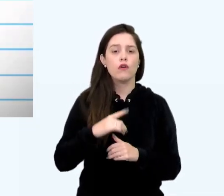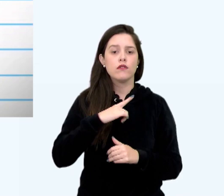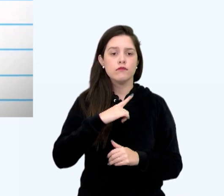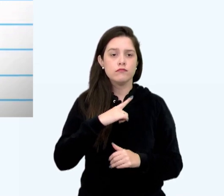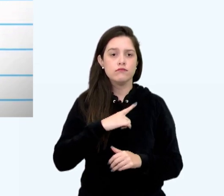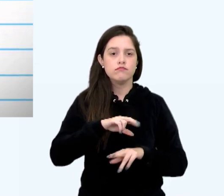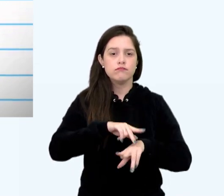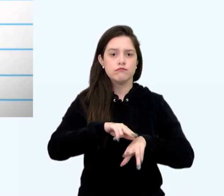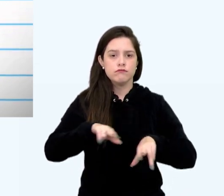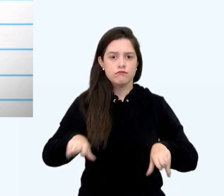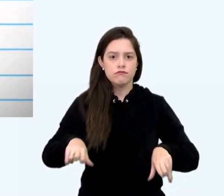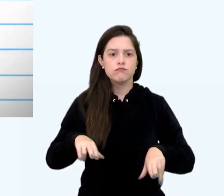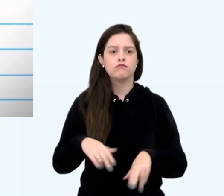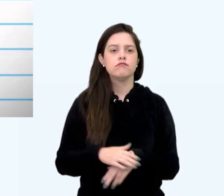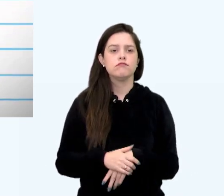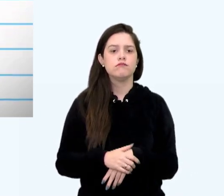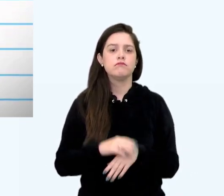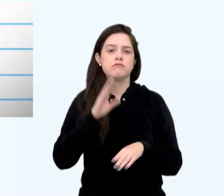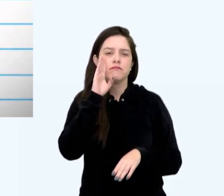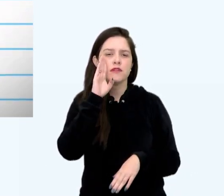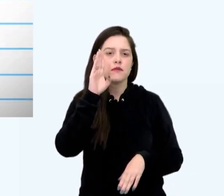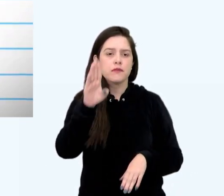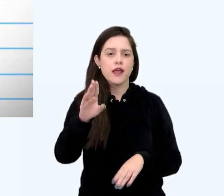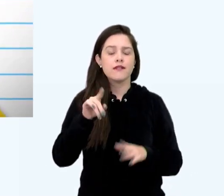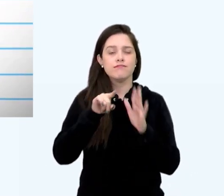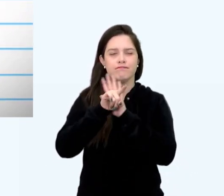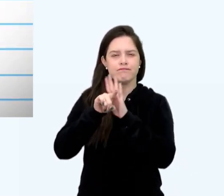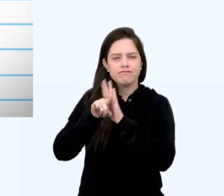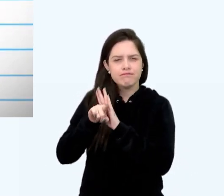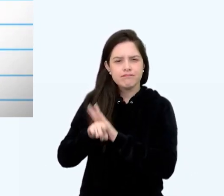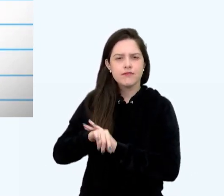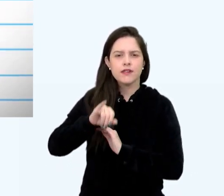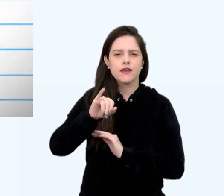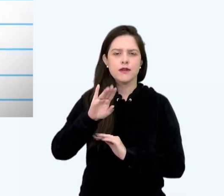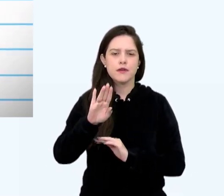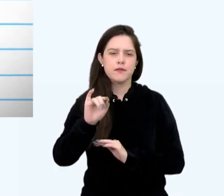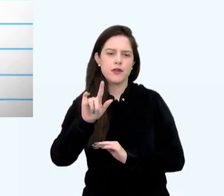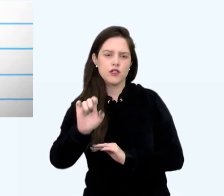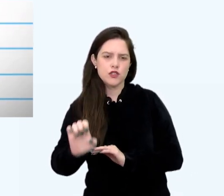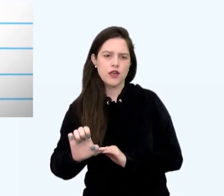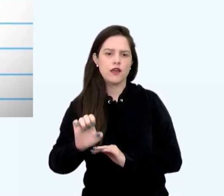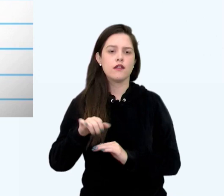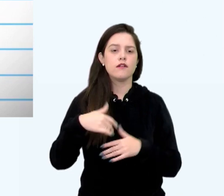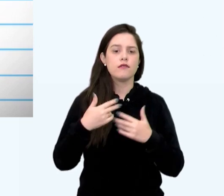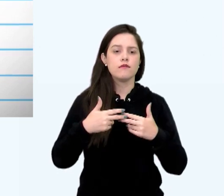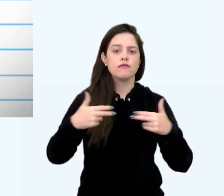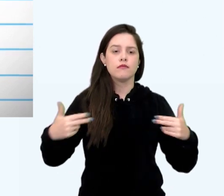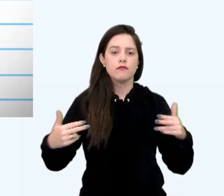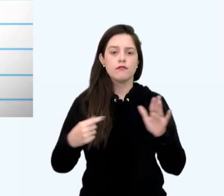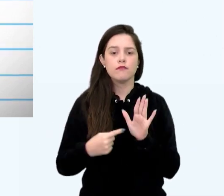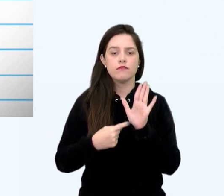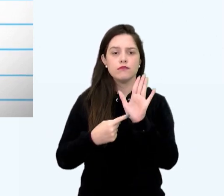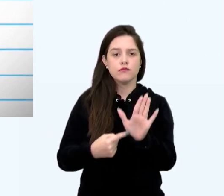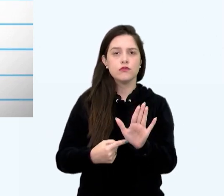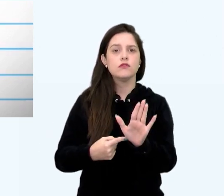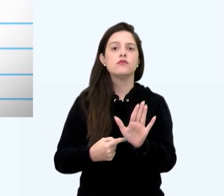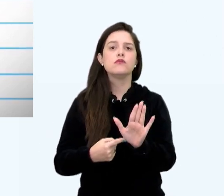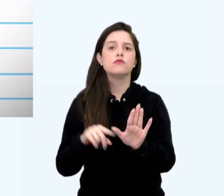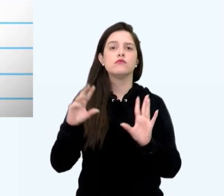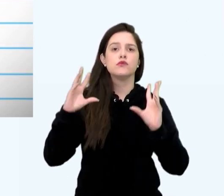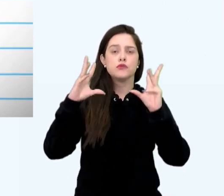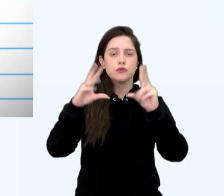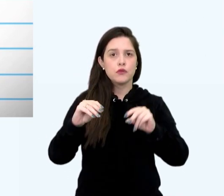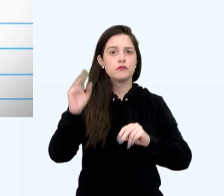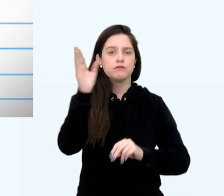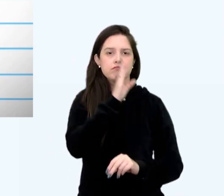das nossas principais pesquisas domiciliares, ou seja, que é realizada com moradores de casas e apartamentos de todo o